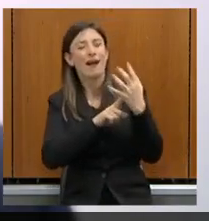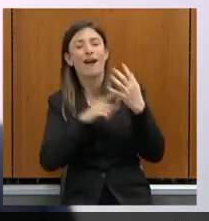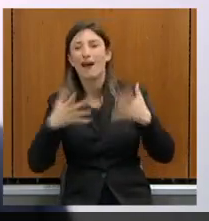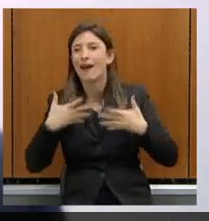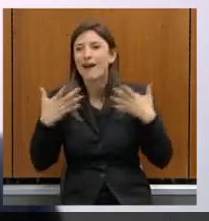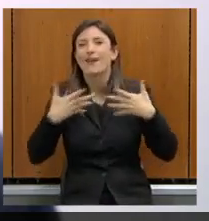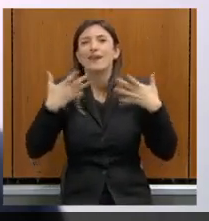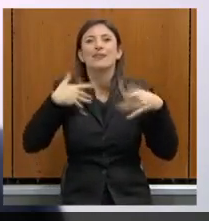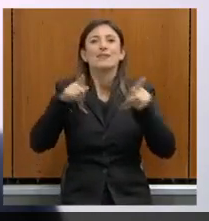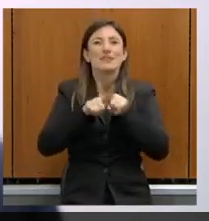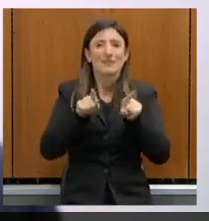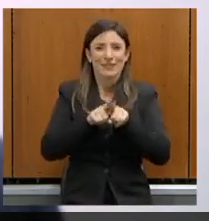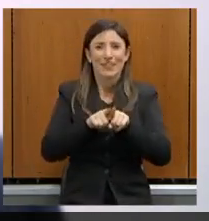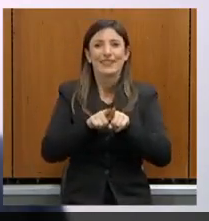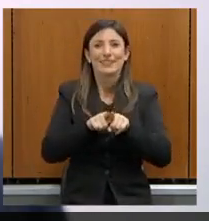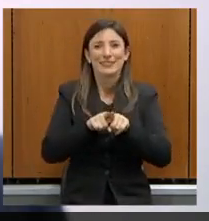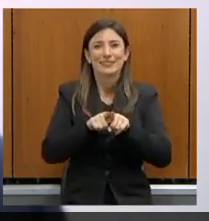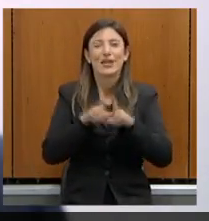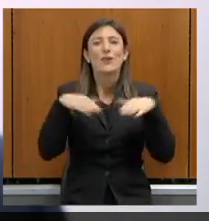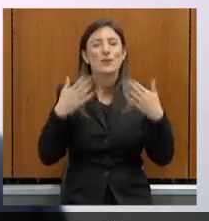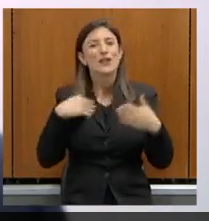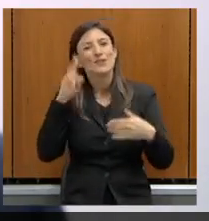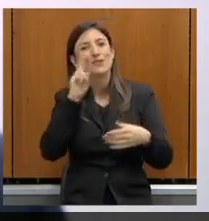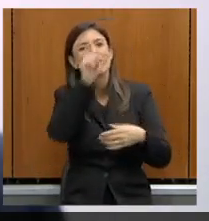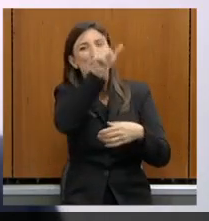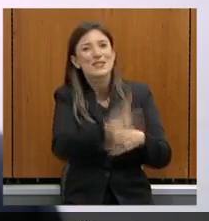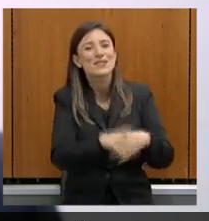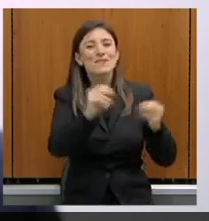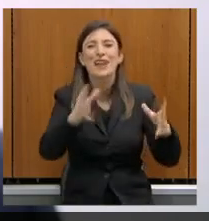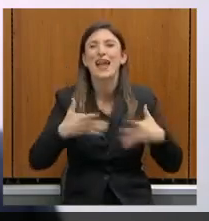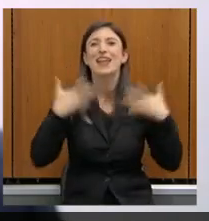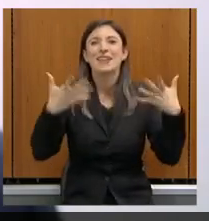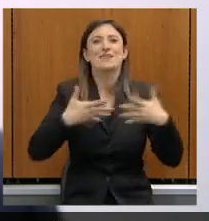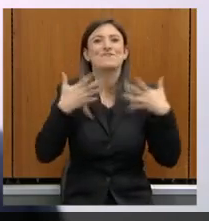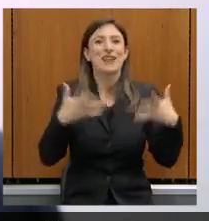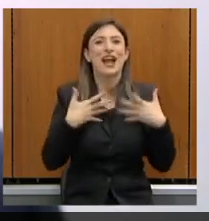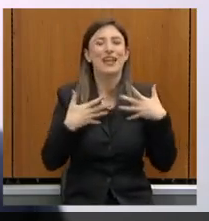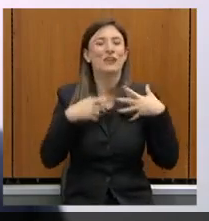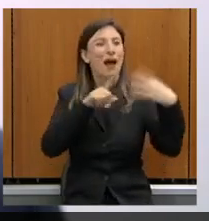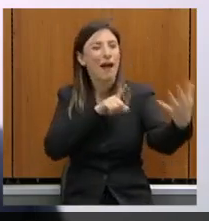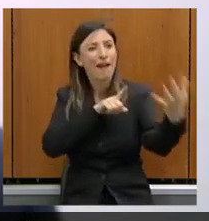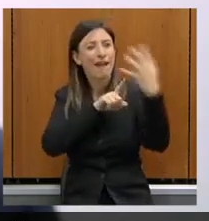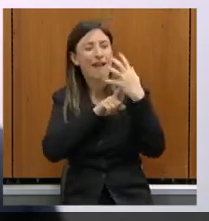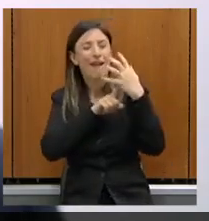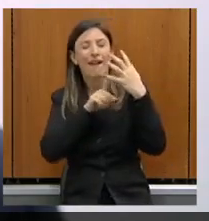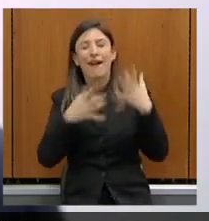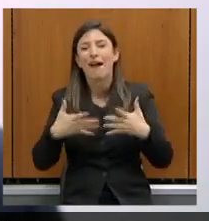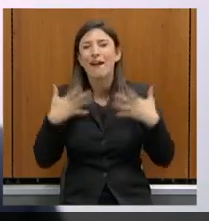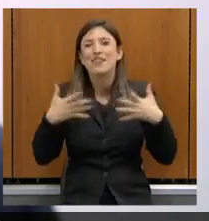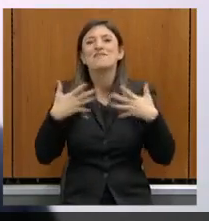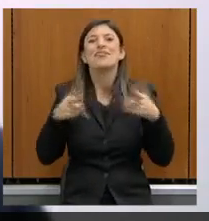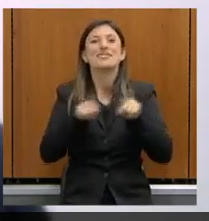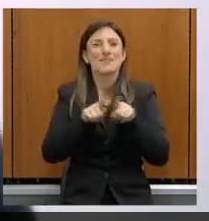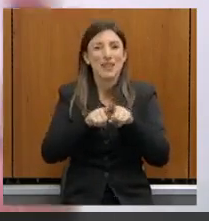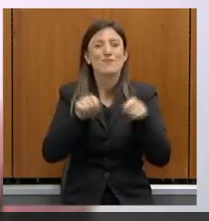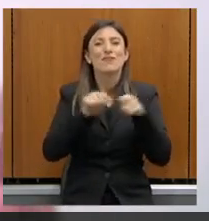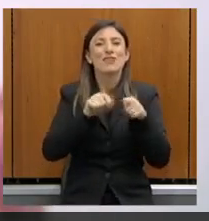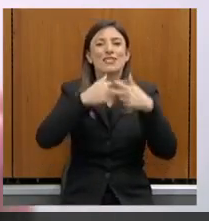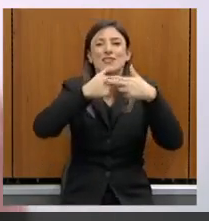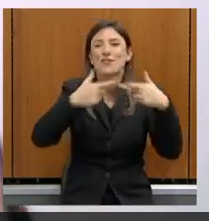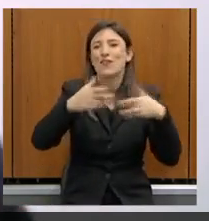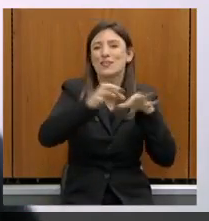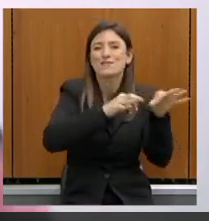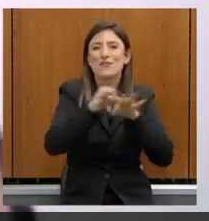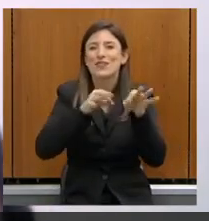A gente fica animado também quando a gente encontra alguém tão animado desse jeito para poder fazer então que Minas Gerais